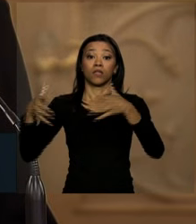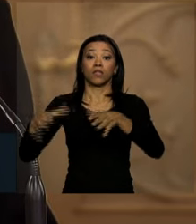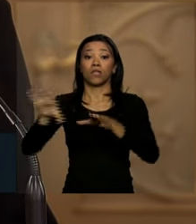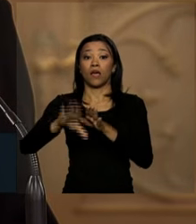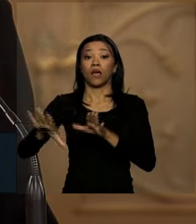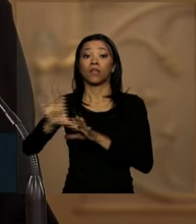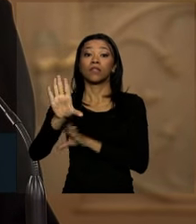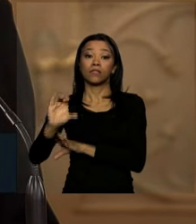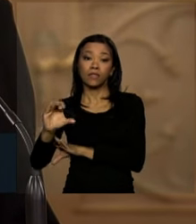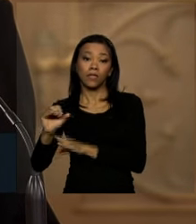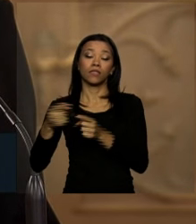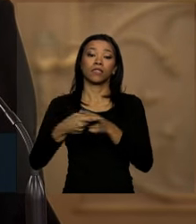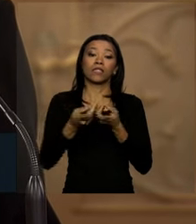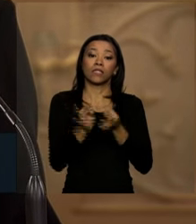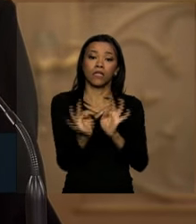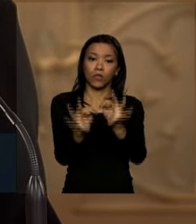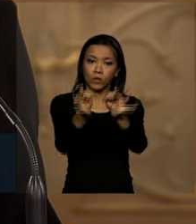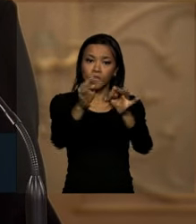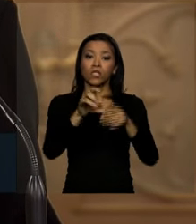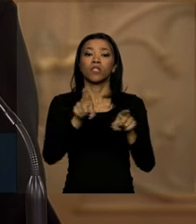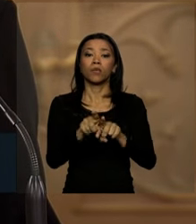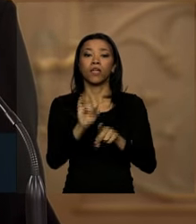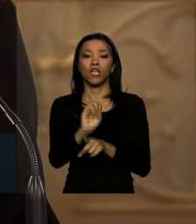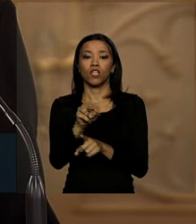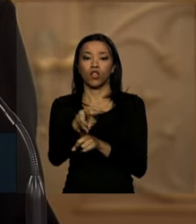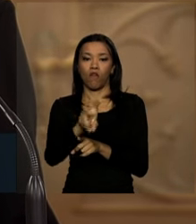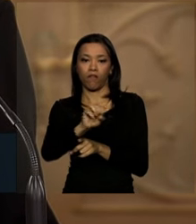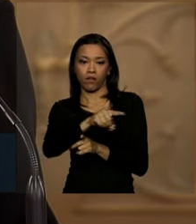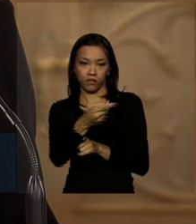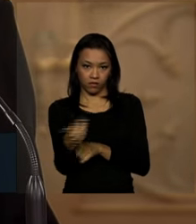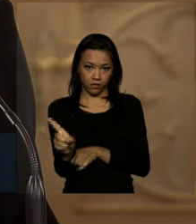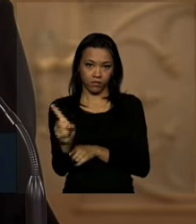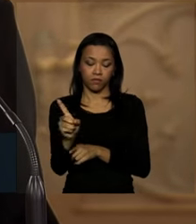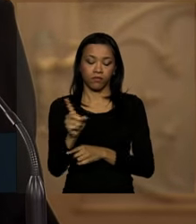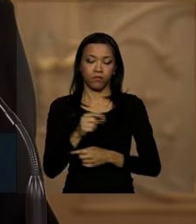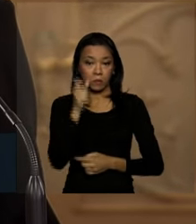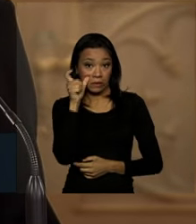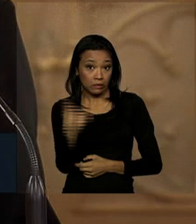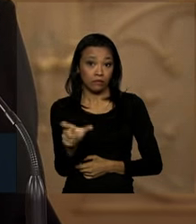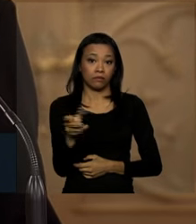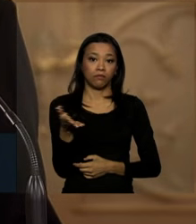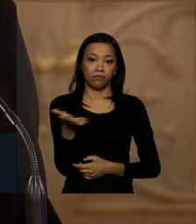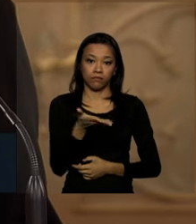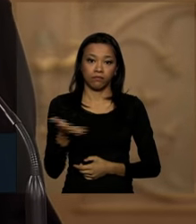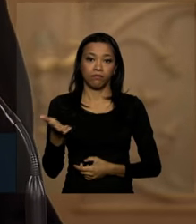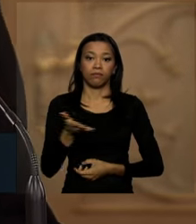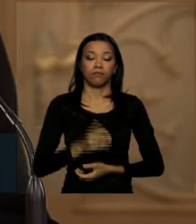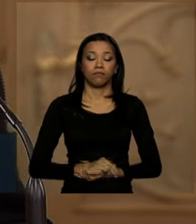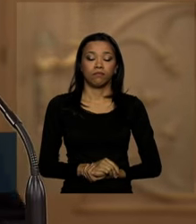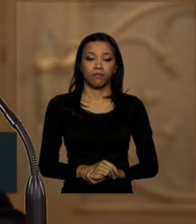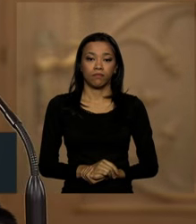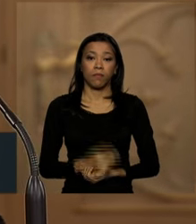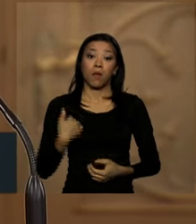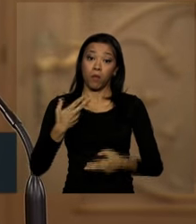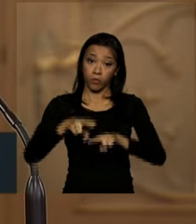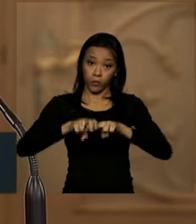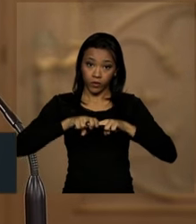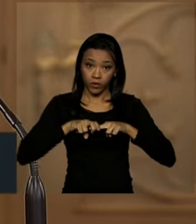tecnologia e inovação. May I highlight the importance we attach to science, technology and innovation. Por